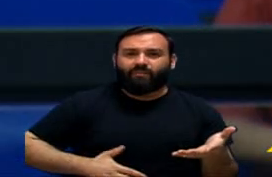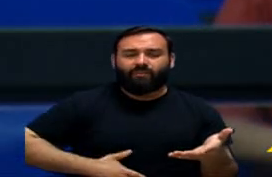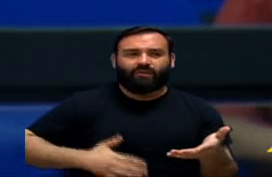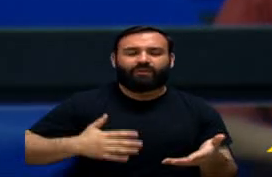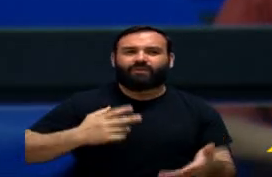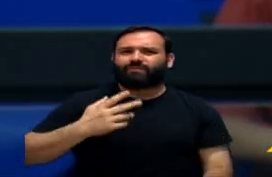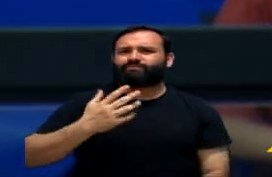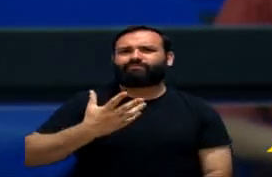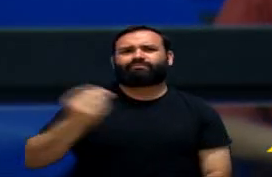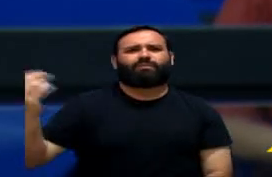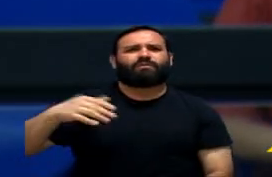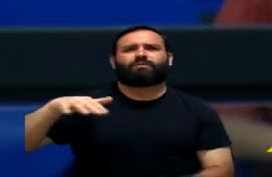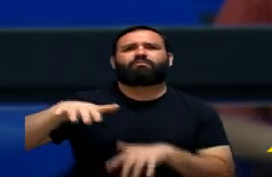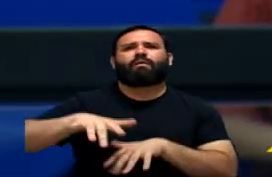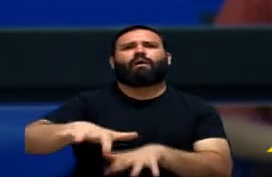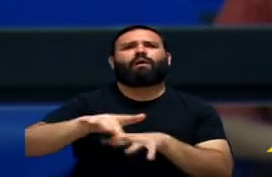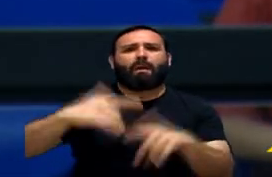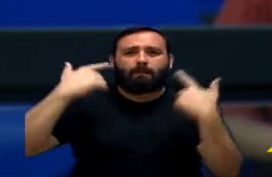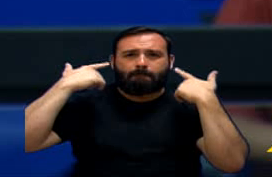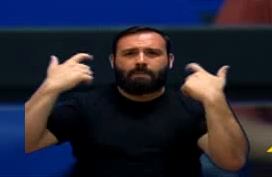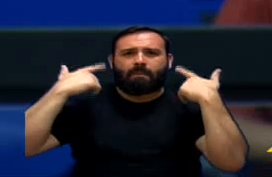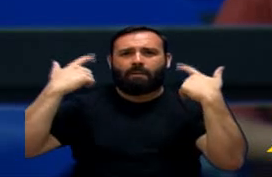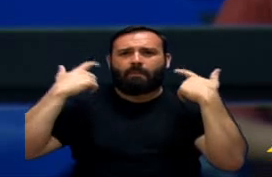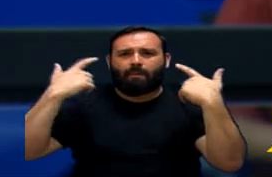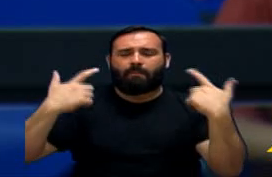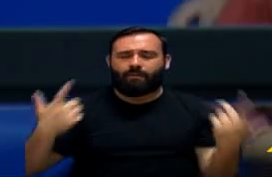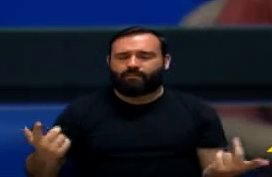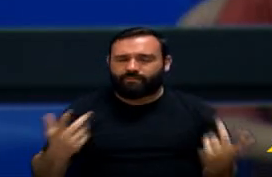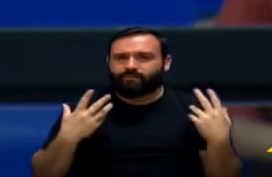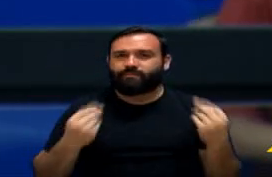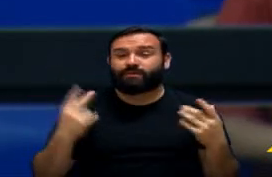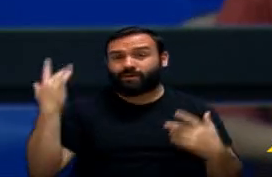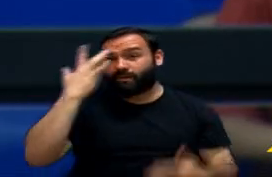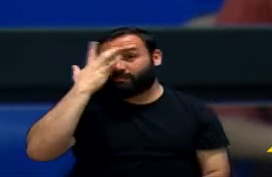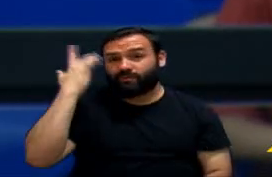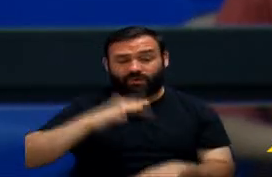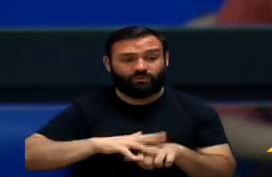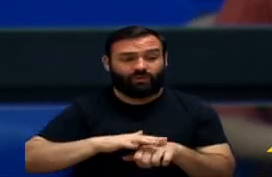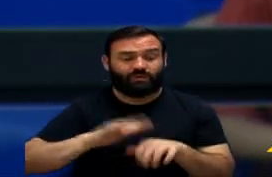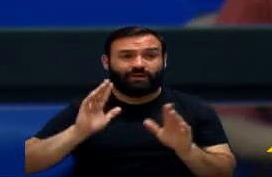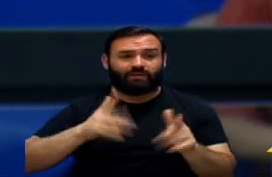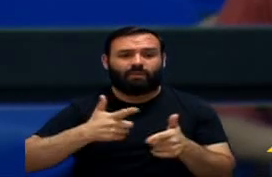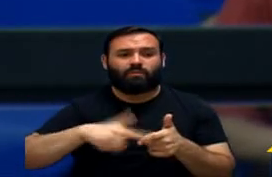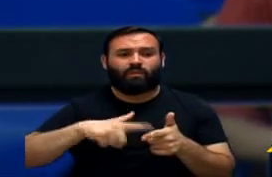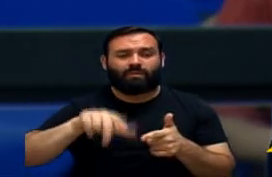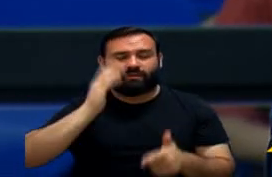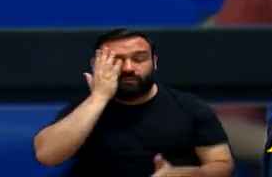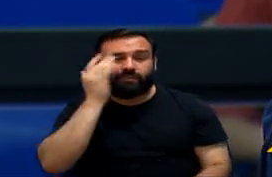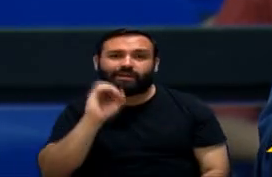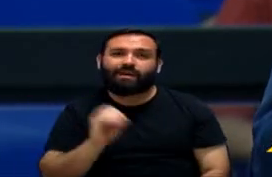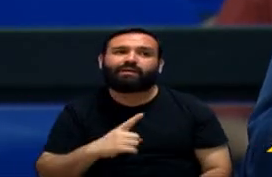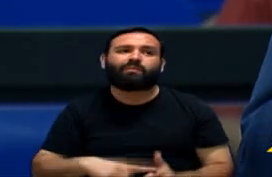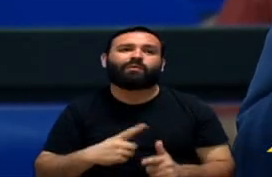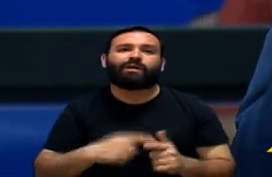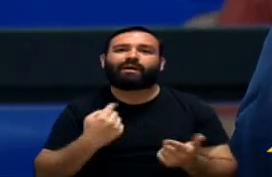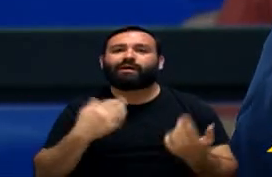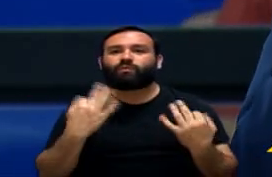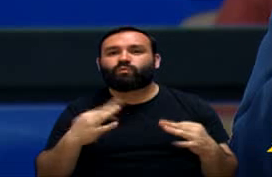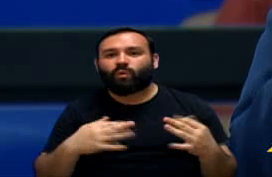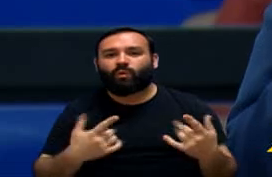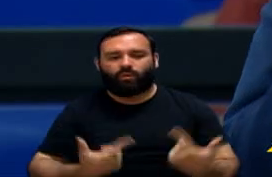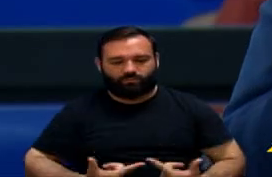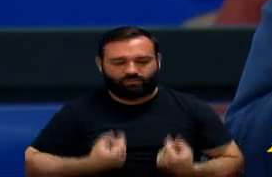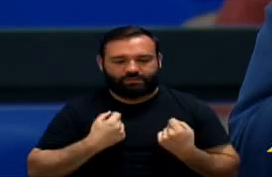200 vagabundo passando com aquele barulho infernal a pessoa já tava com problema de sono por conta da dor do